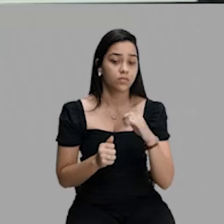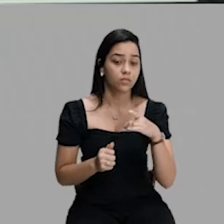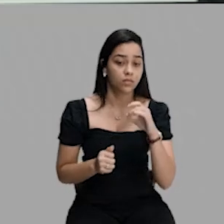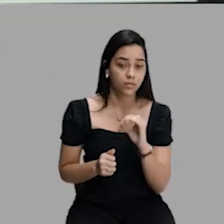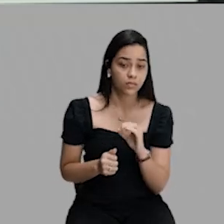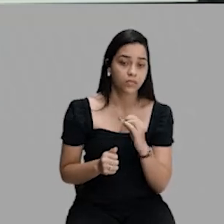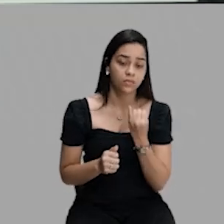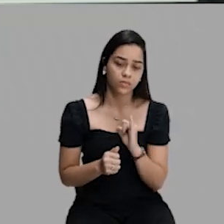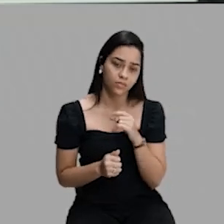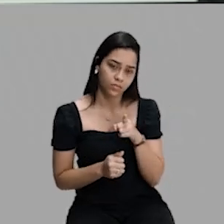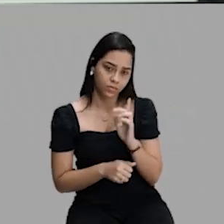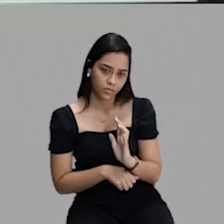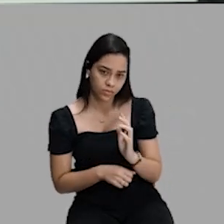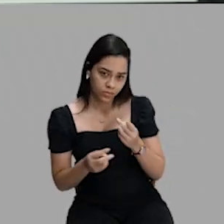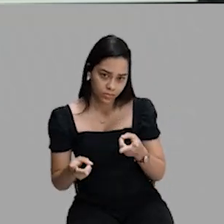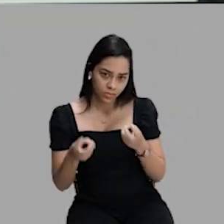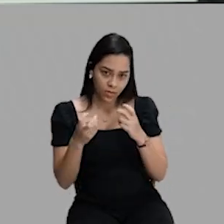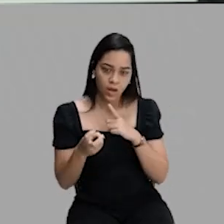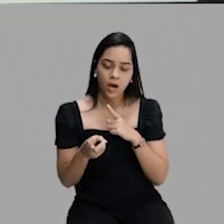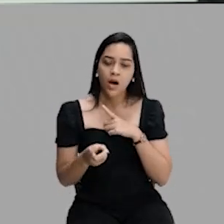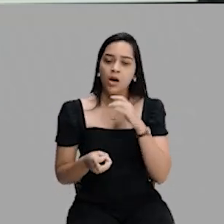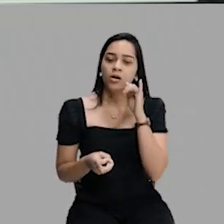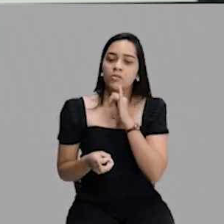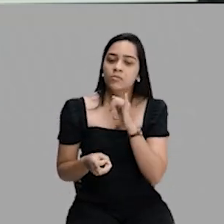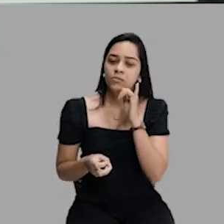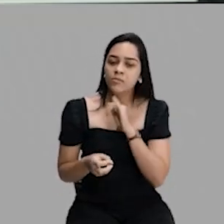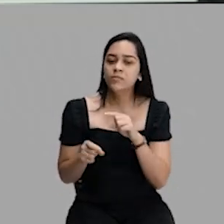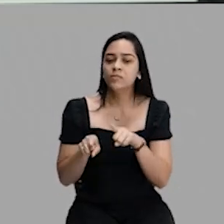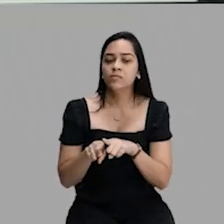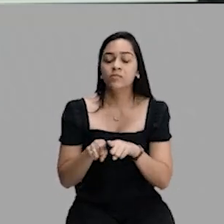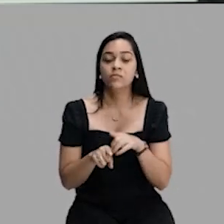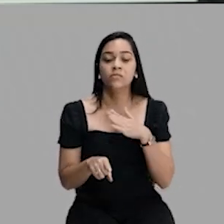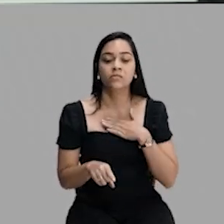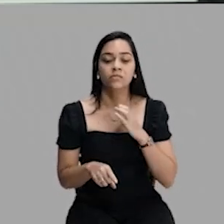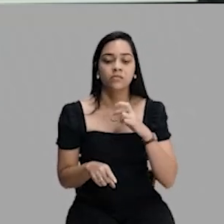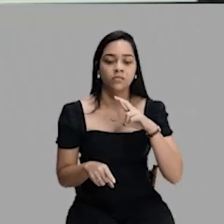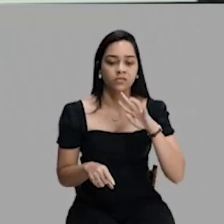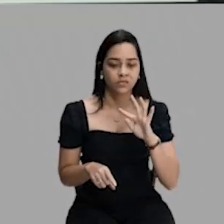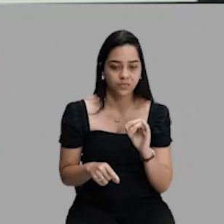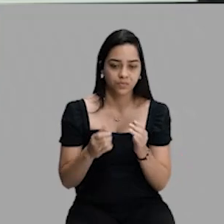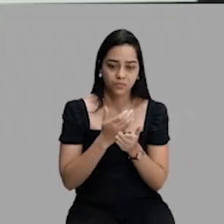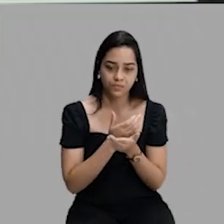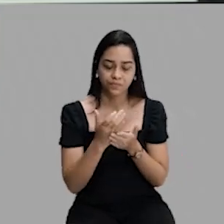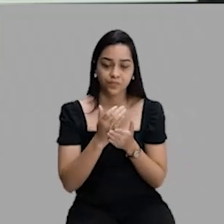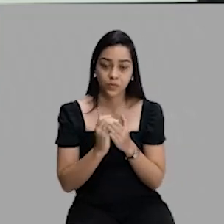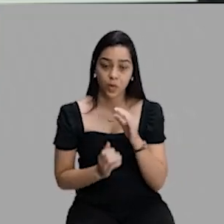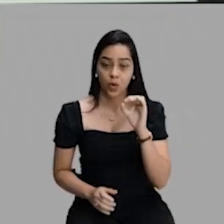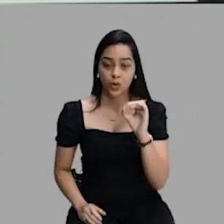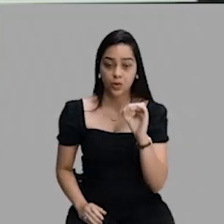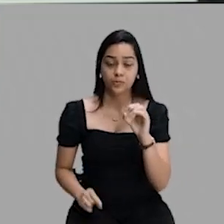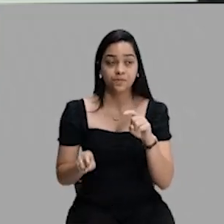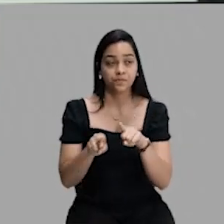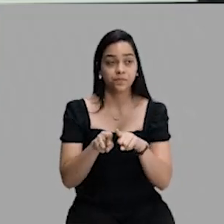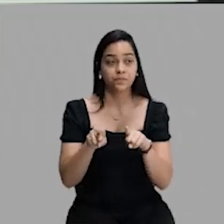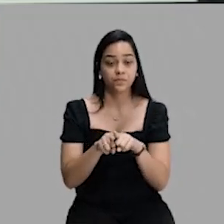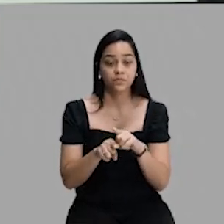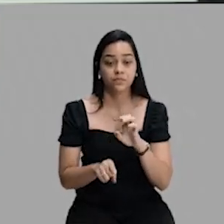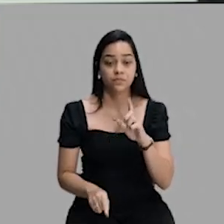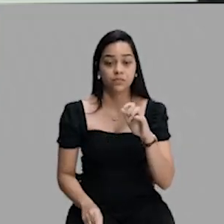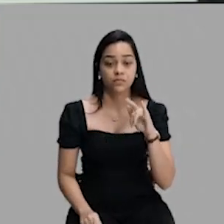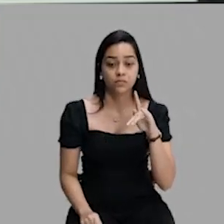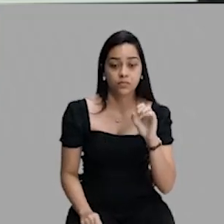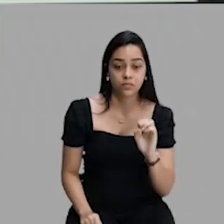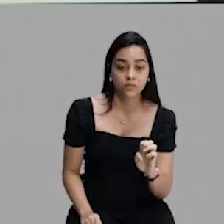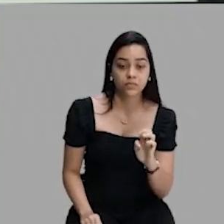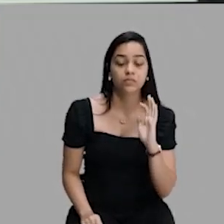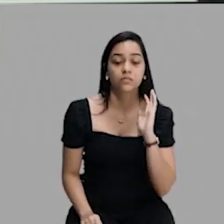eixos, tá? Se você observar no nosso exemplo aqui, ó, o meu centro da origem está aqui, o centro O, e o centro da